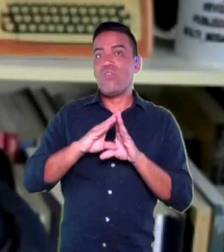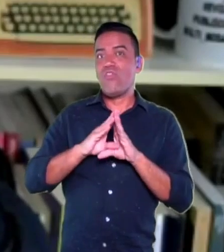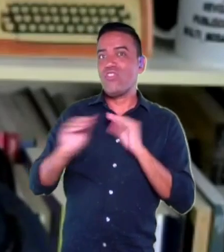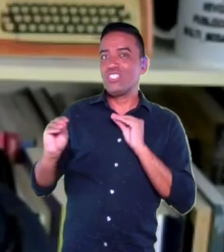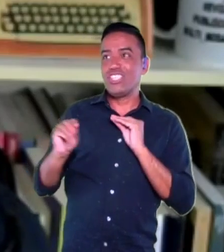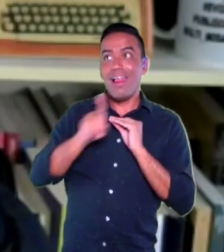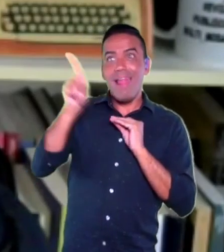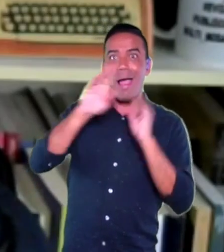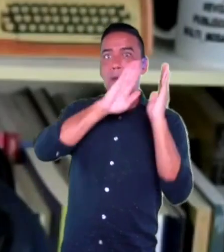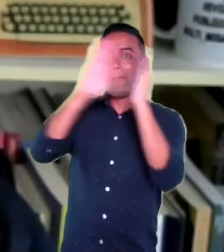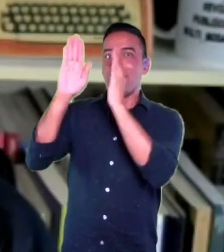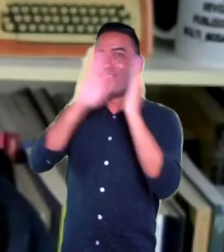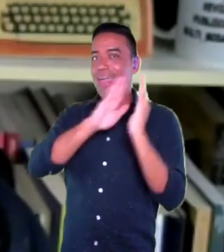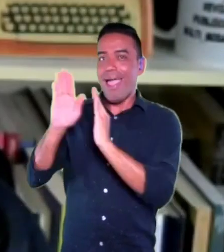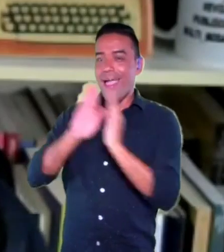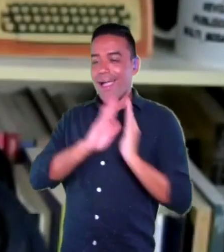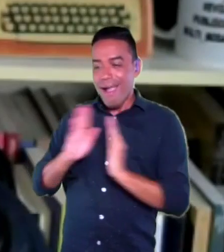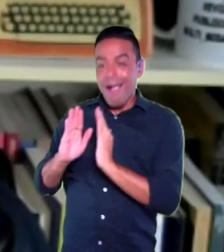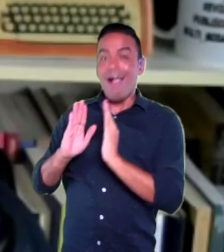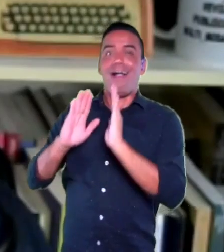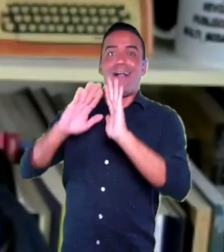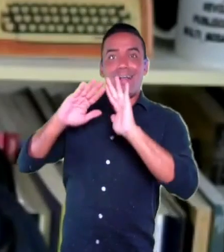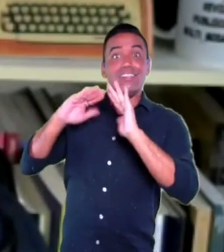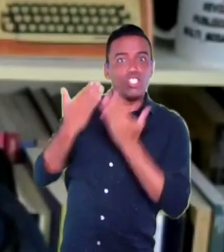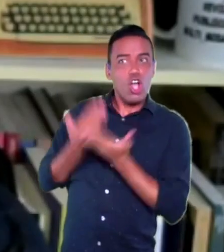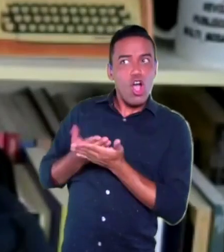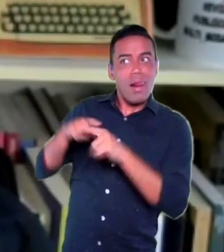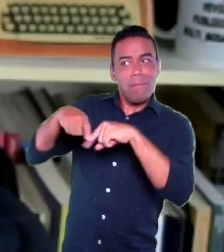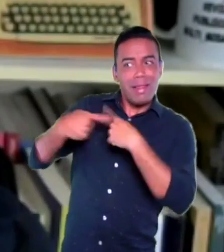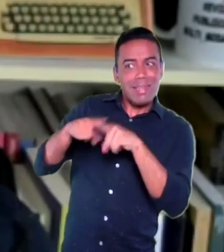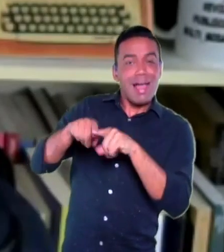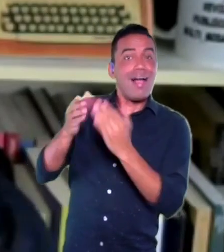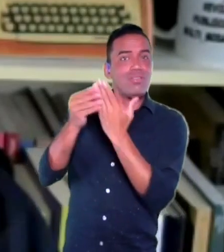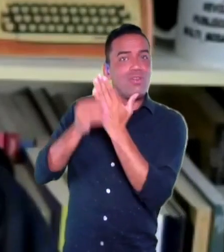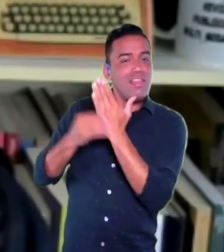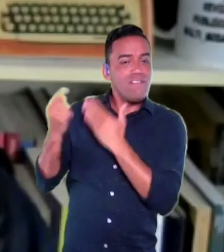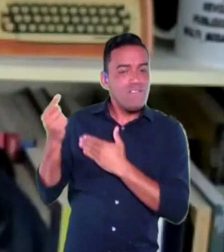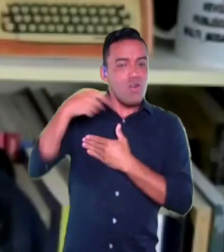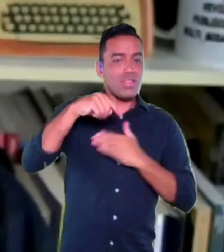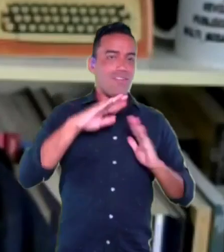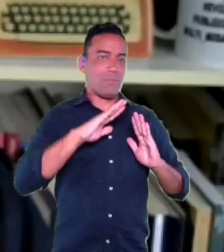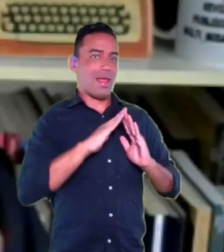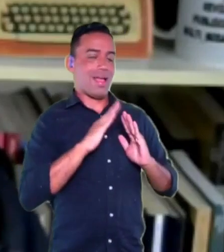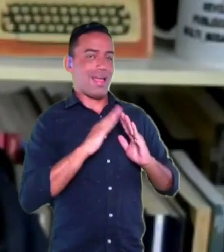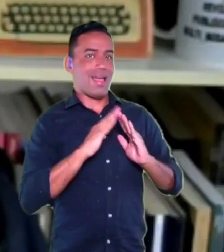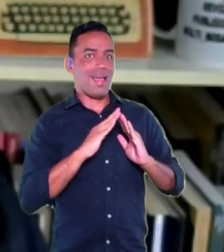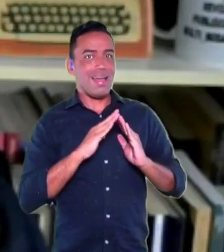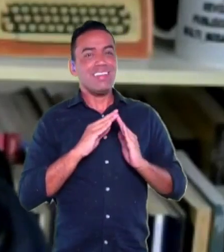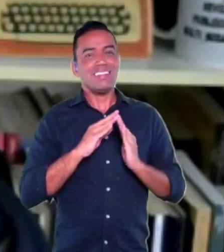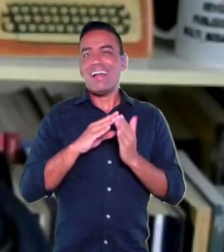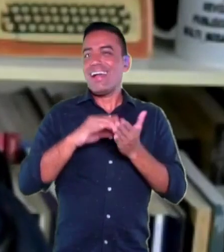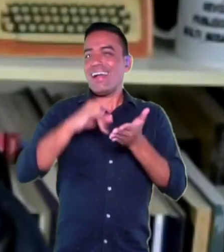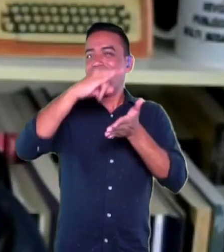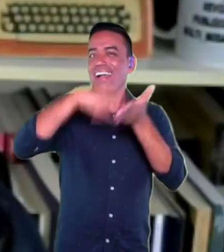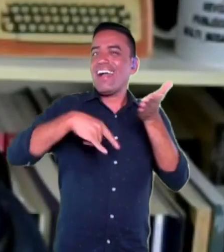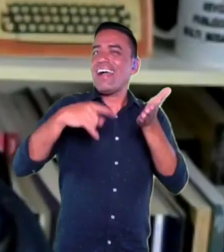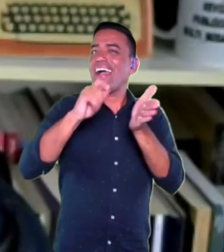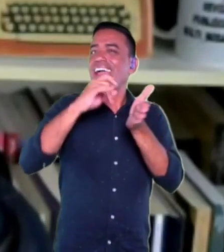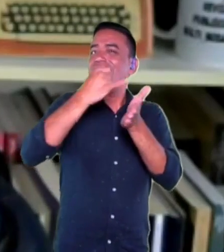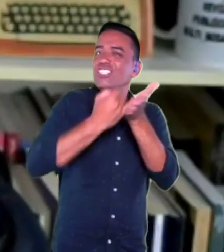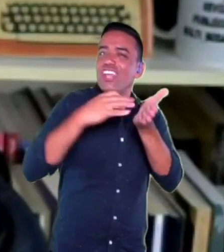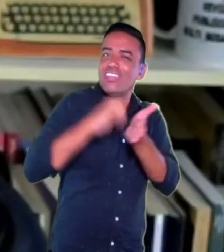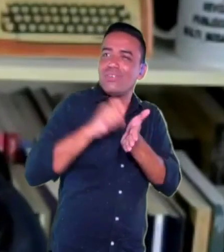rapidinho, ia lá na biblioteca da escola, pegava alguma coisa emprestada e voltava para casa. E tinha aquela coisa da fichinha, da biblioteca,